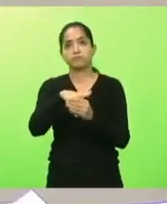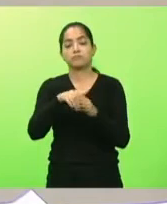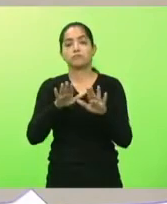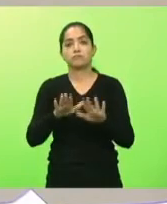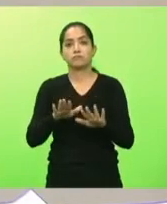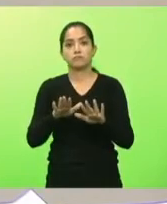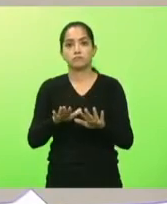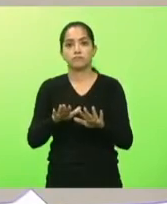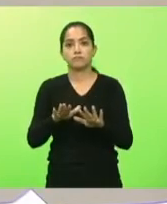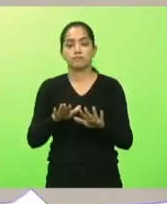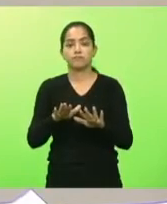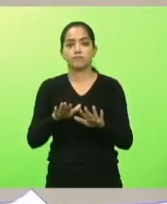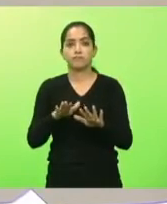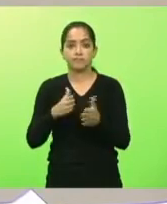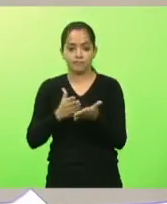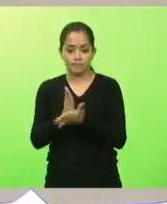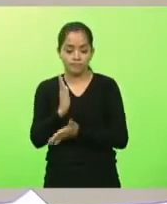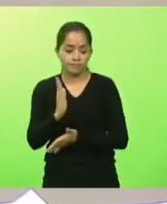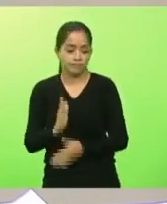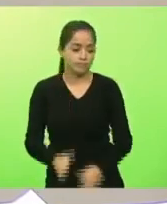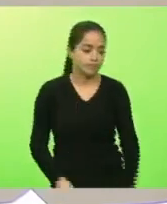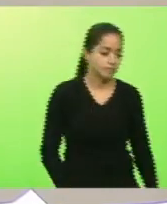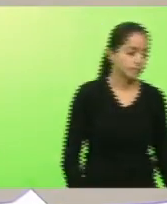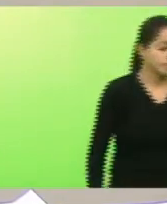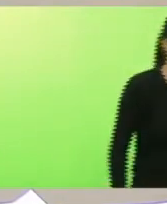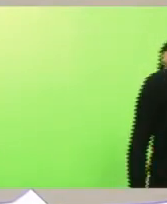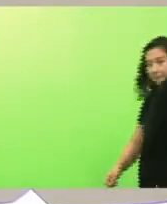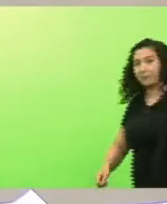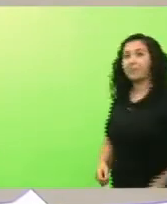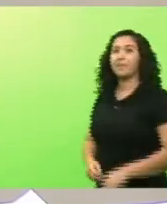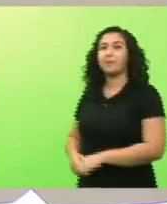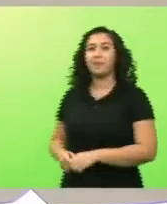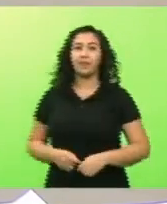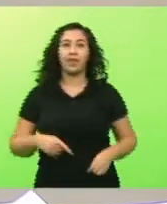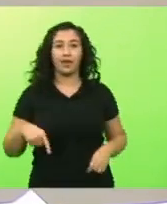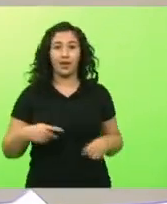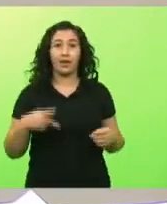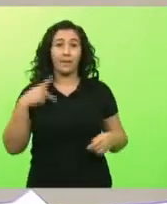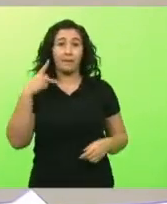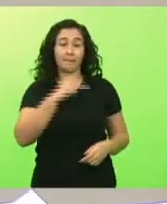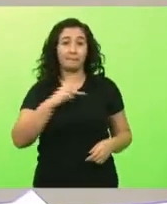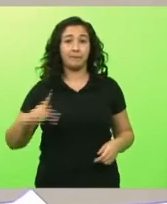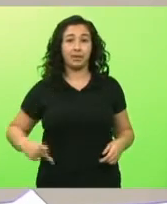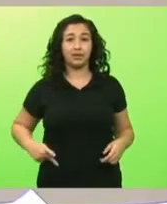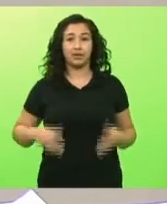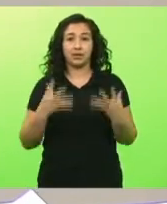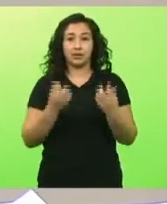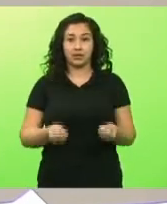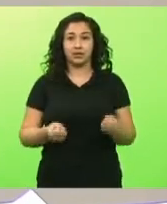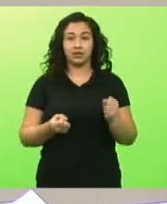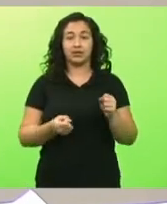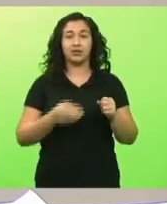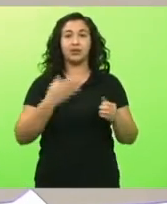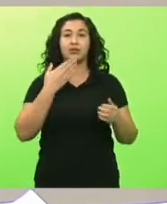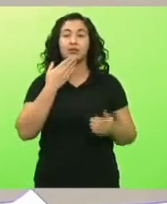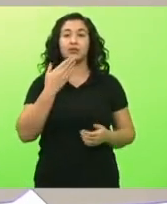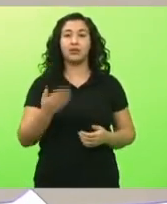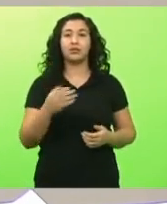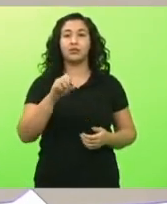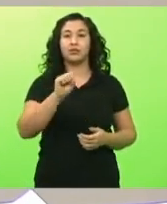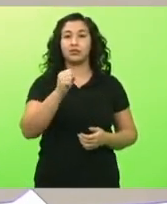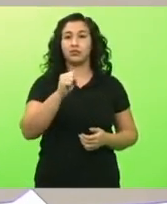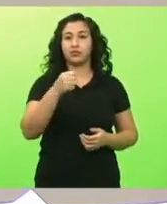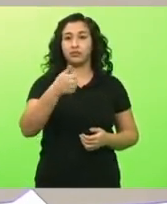como se encontra. Aprovado por unanimidade. Esta presidência comunica que defere os seguintes requerimentos. Requerimentos